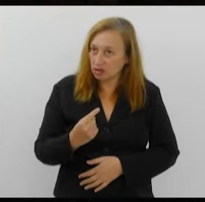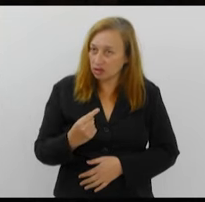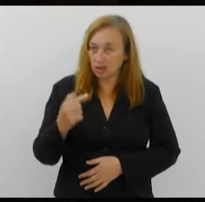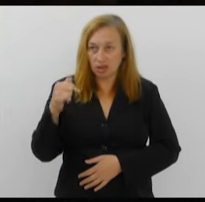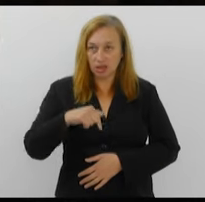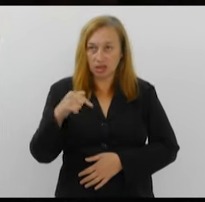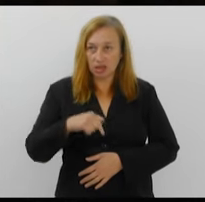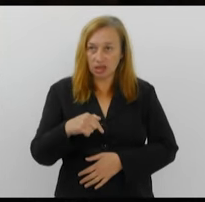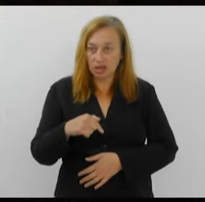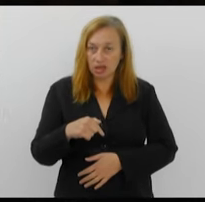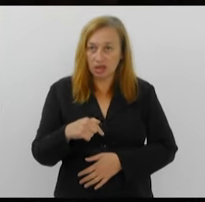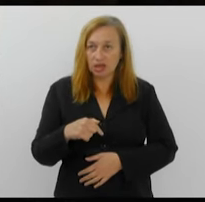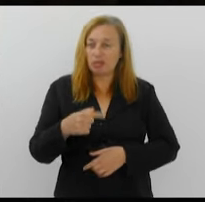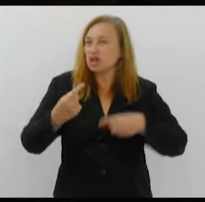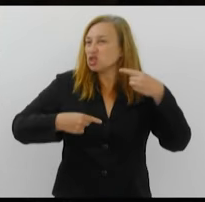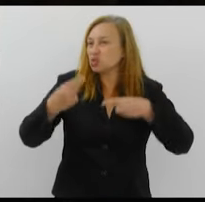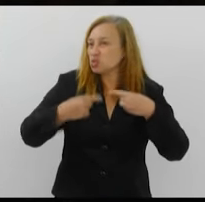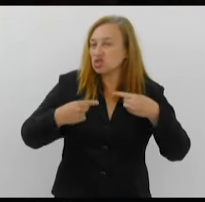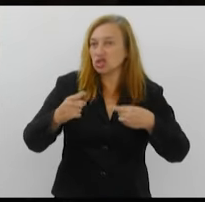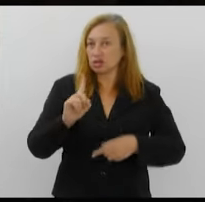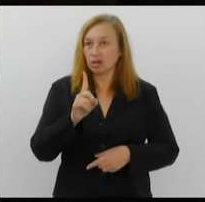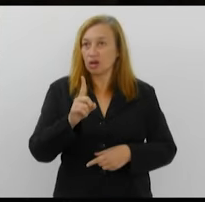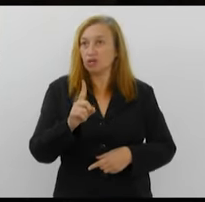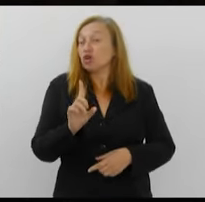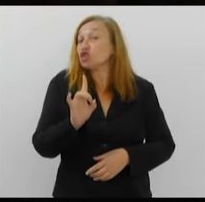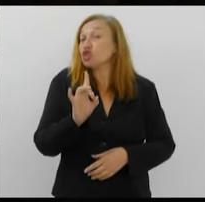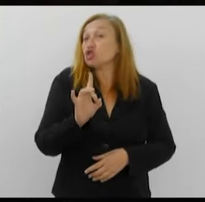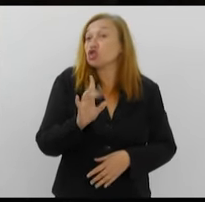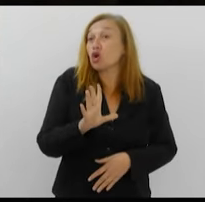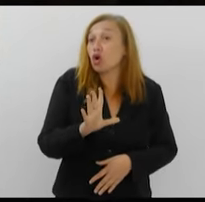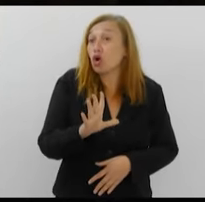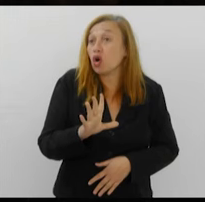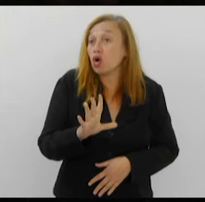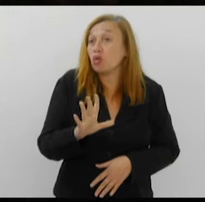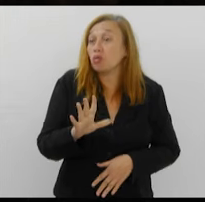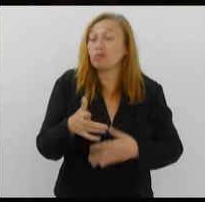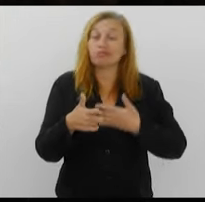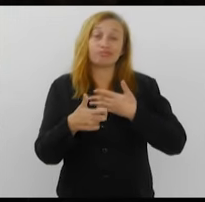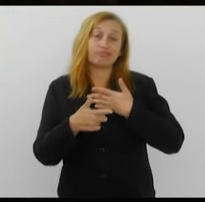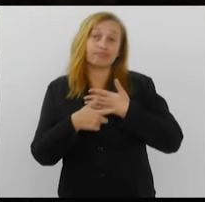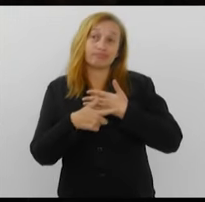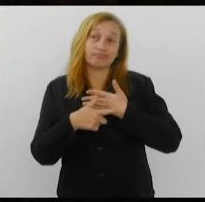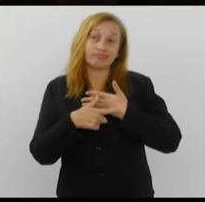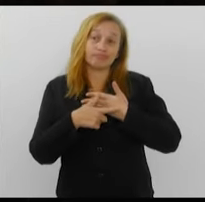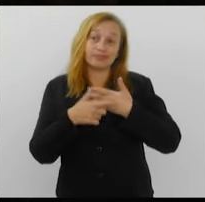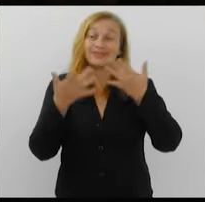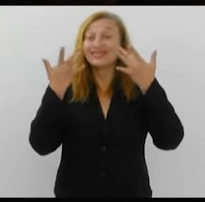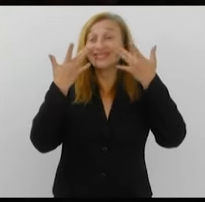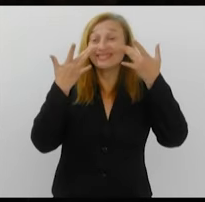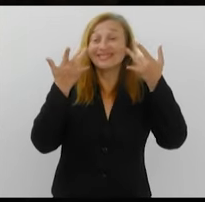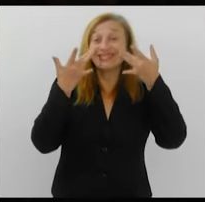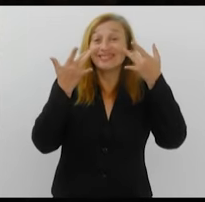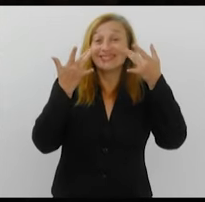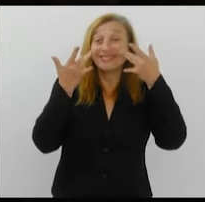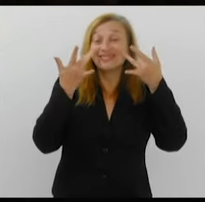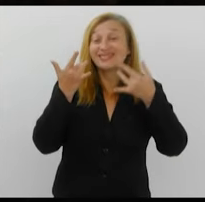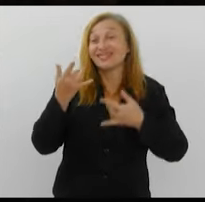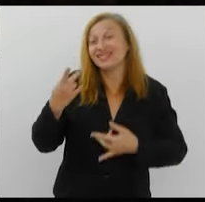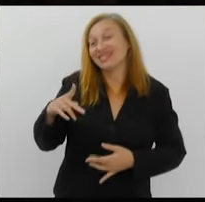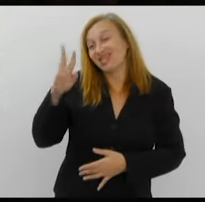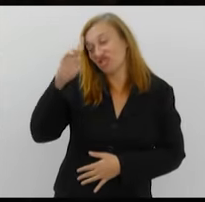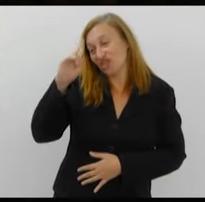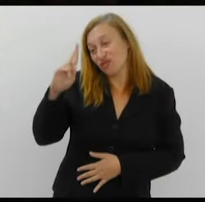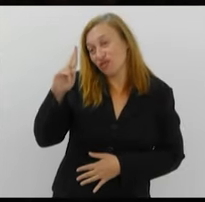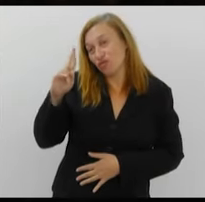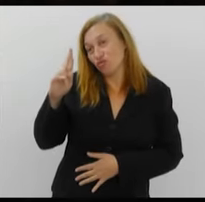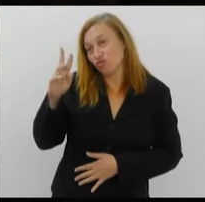das discussões, mas simplesmente para fazer papel, teatro para o seu chefe, para o seu